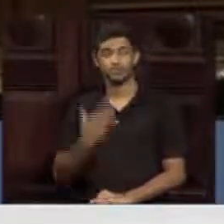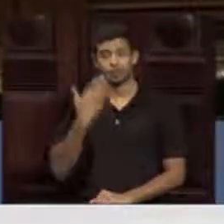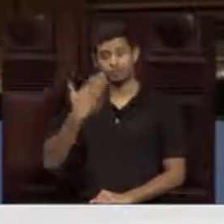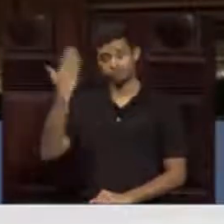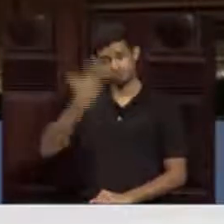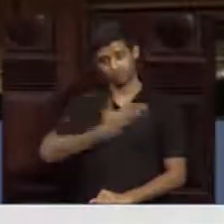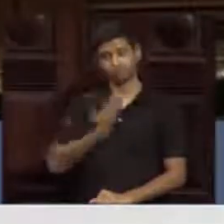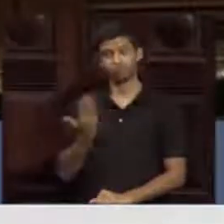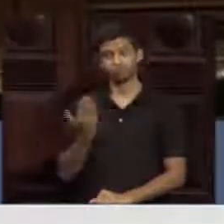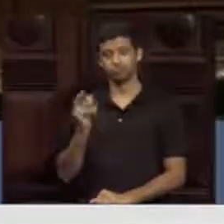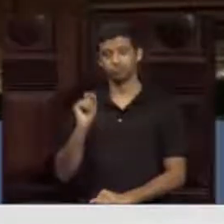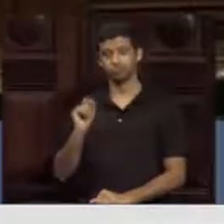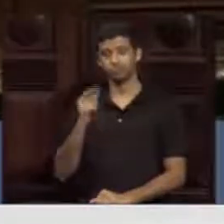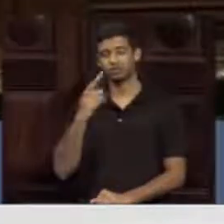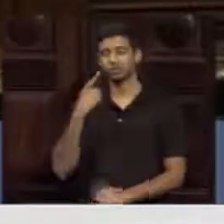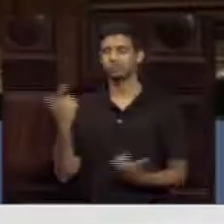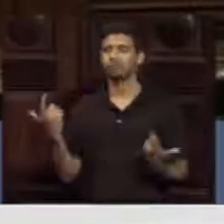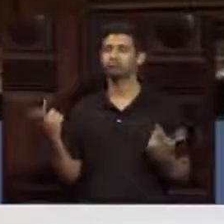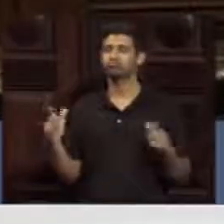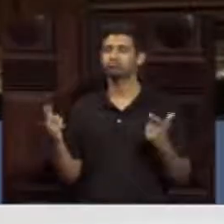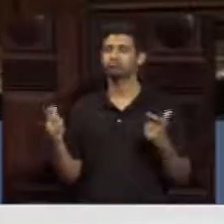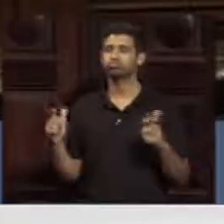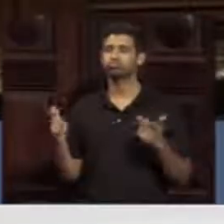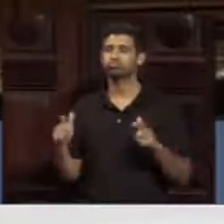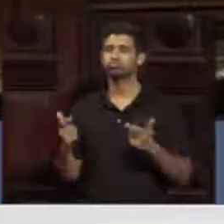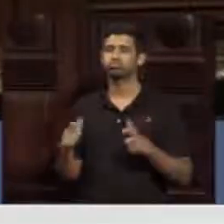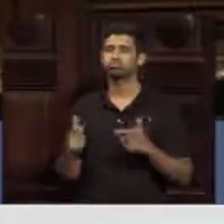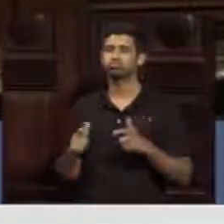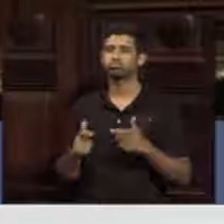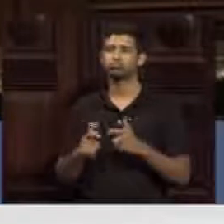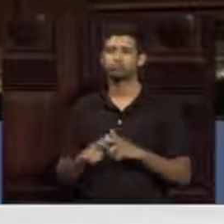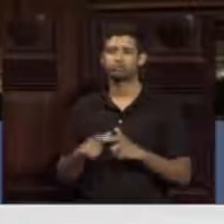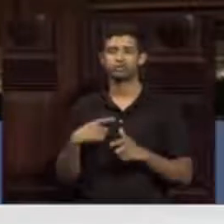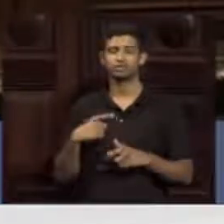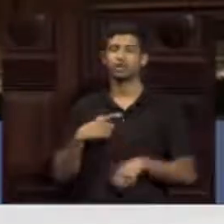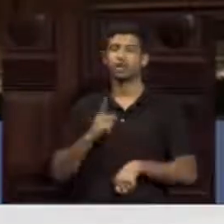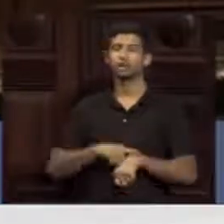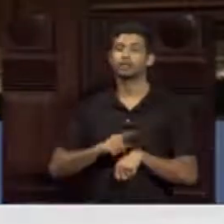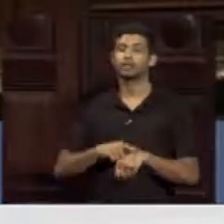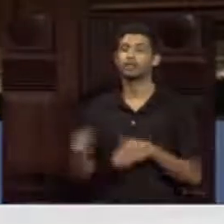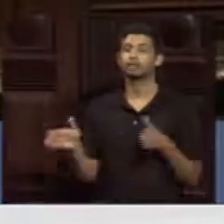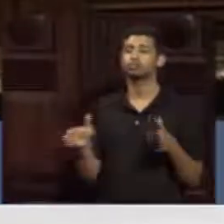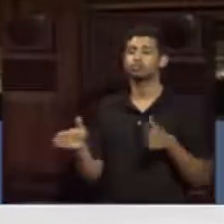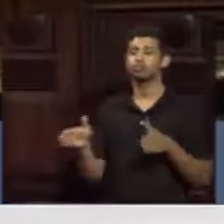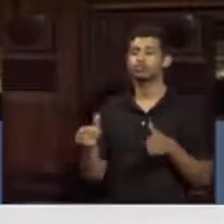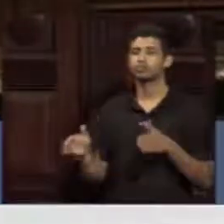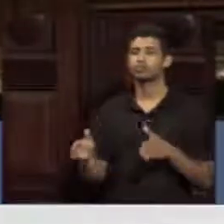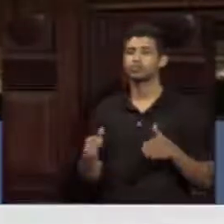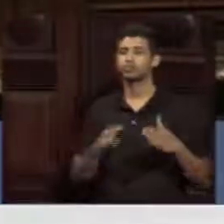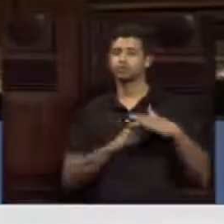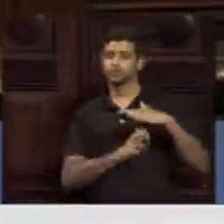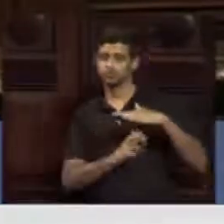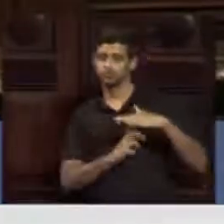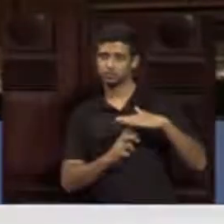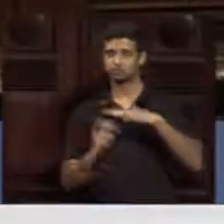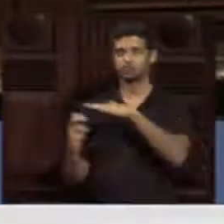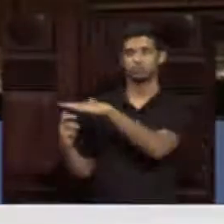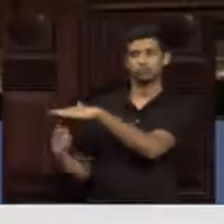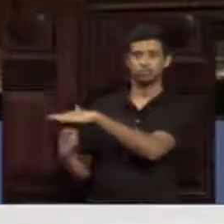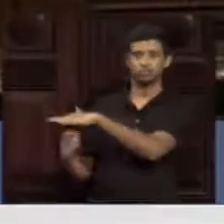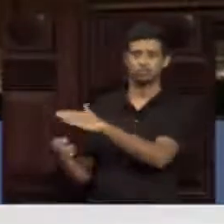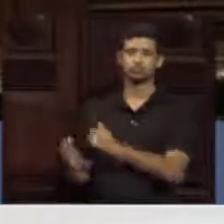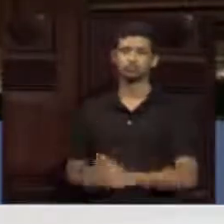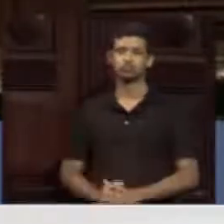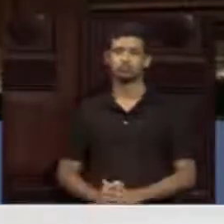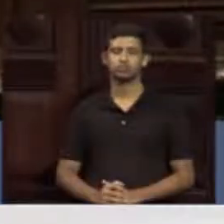evidencia-se a diminuição do intervalo entre trens, quando a solução factível